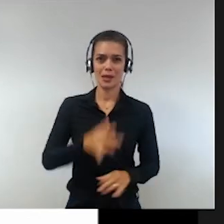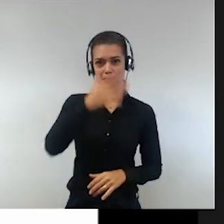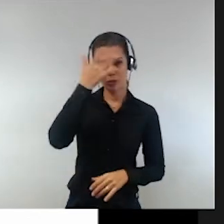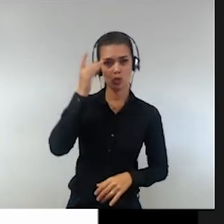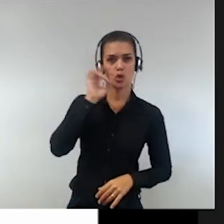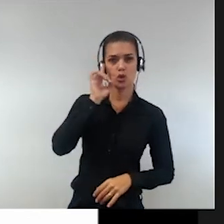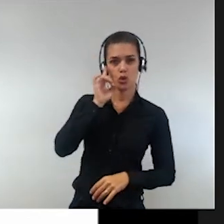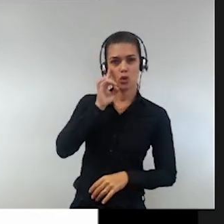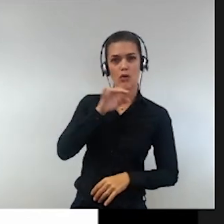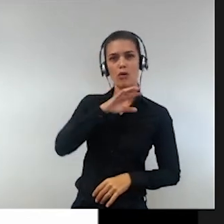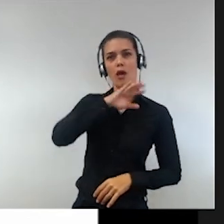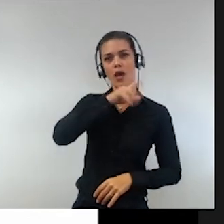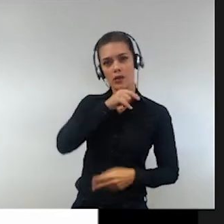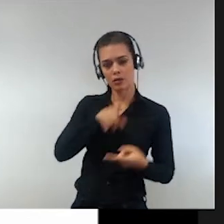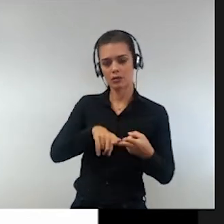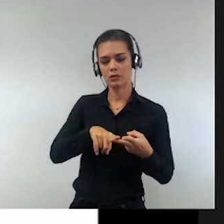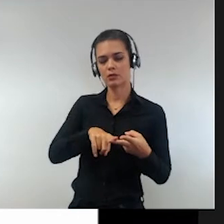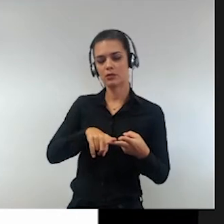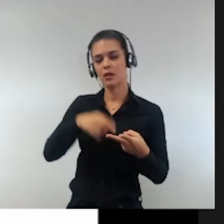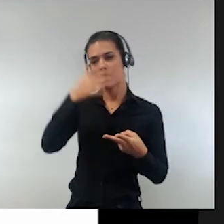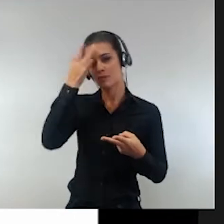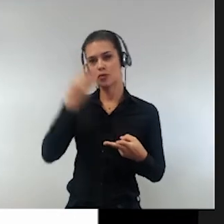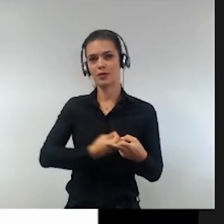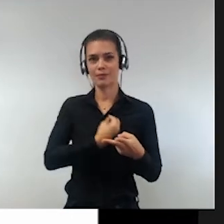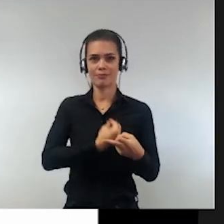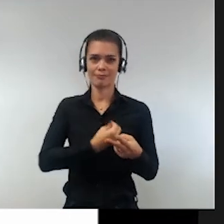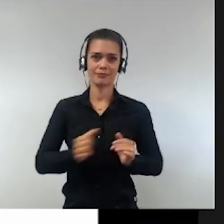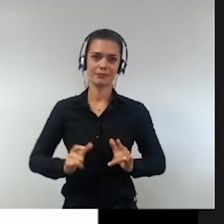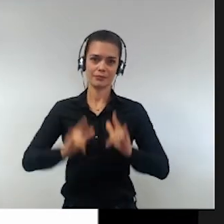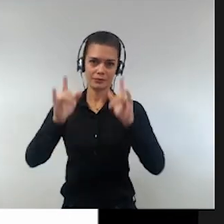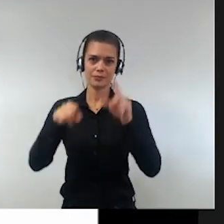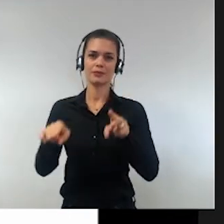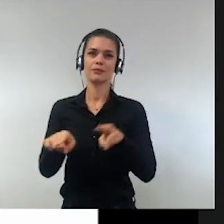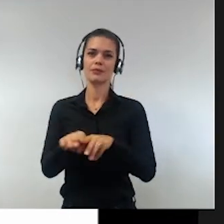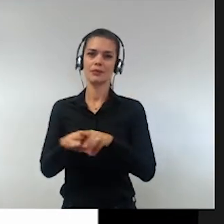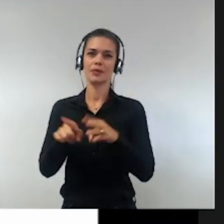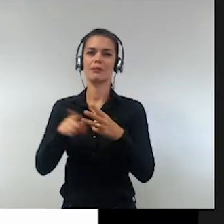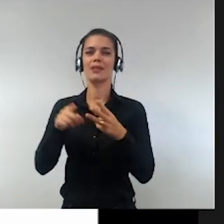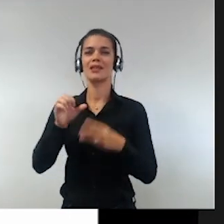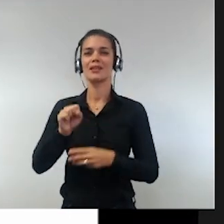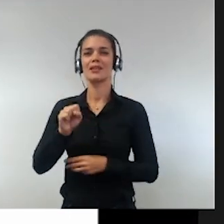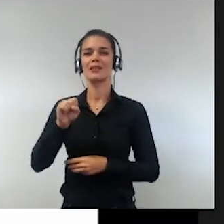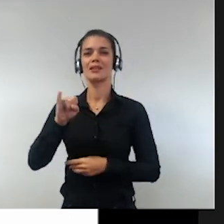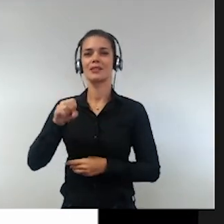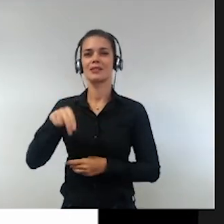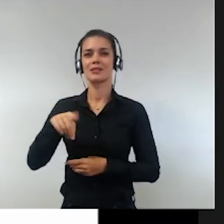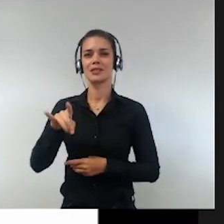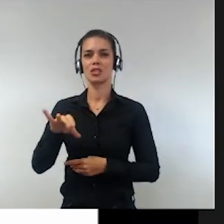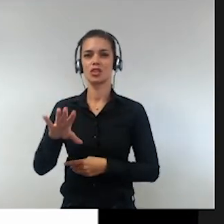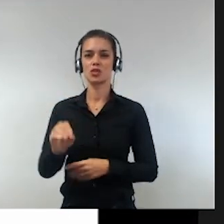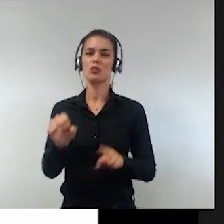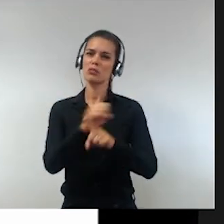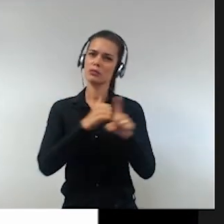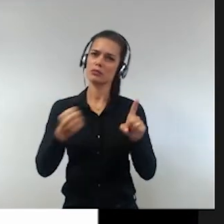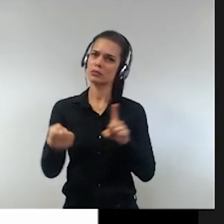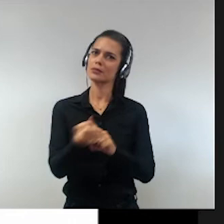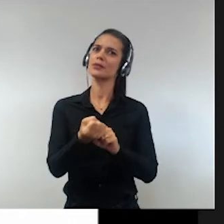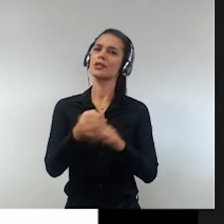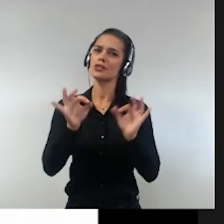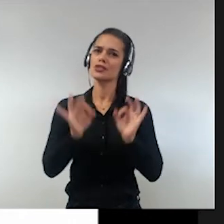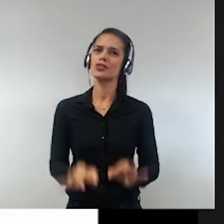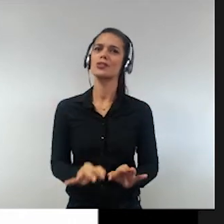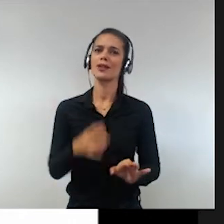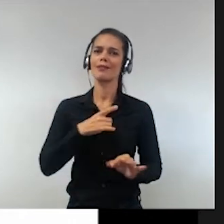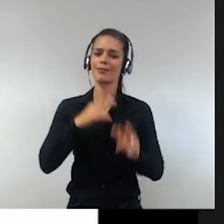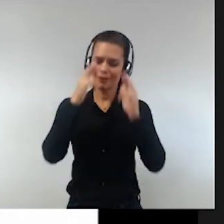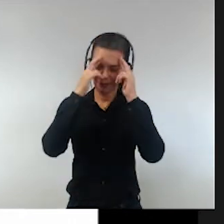animais, os condôminos, o síndico, enfim, uma sociedade digna, uma sociedade séria, é uma sociedade que